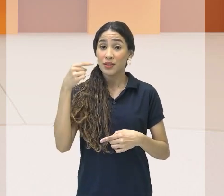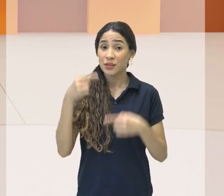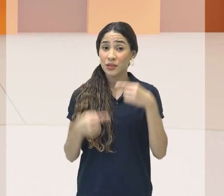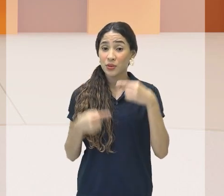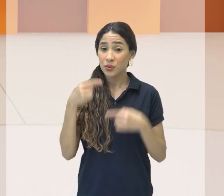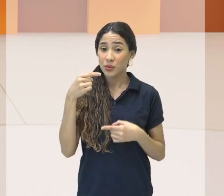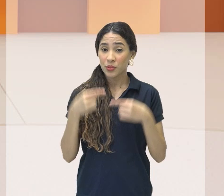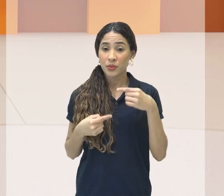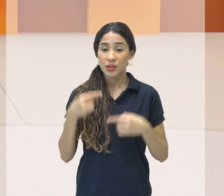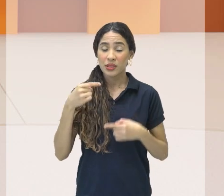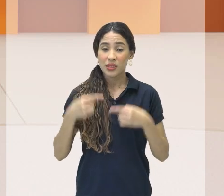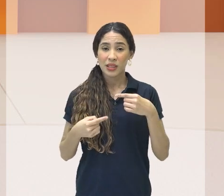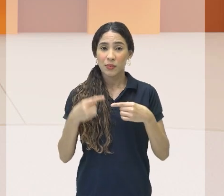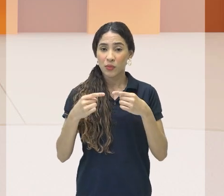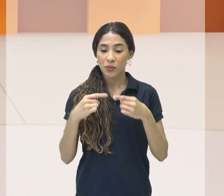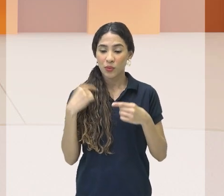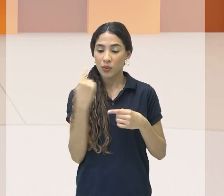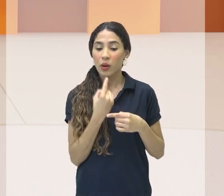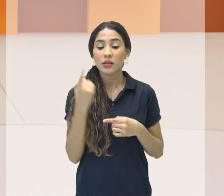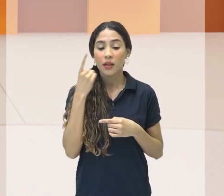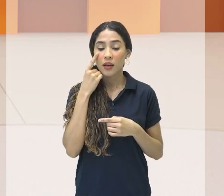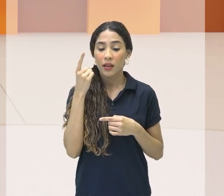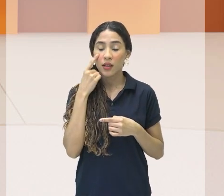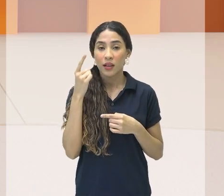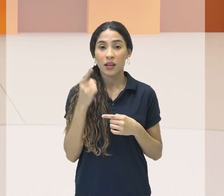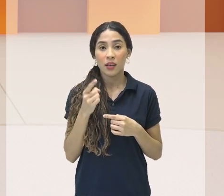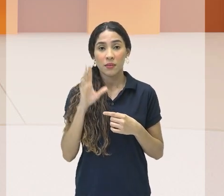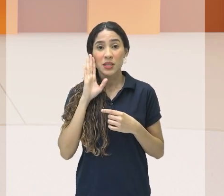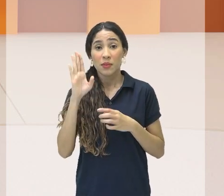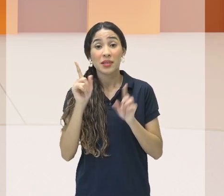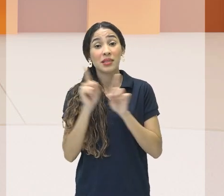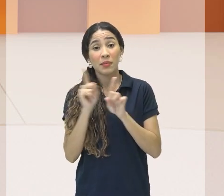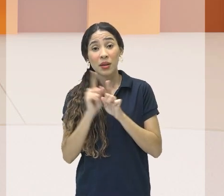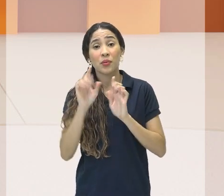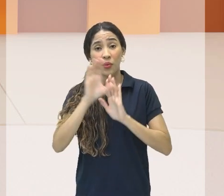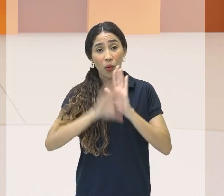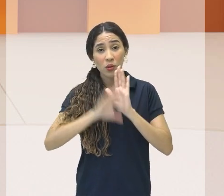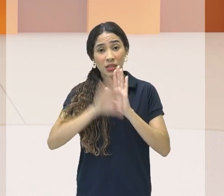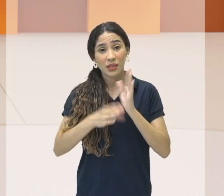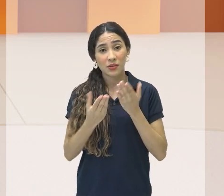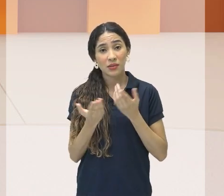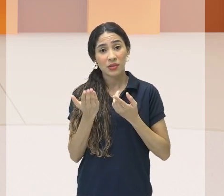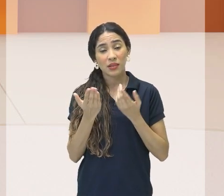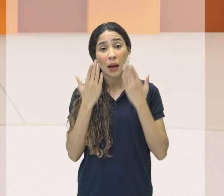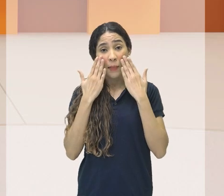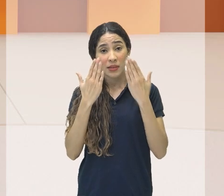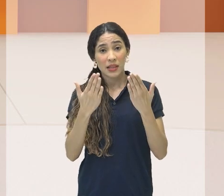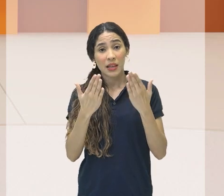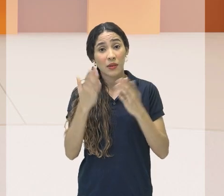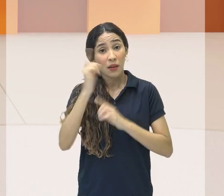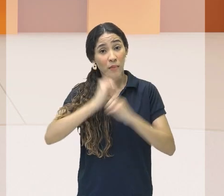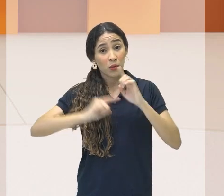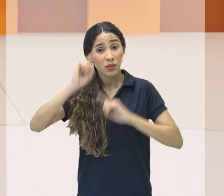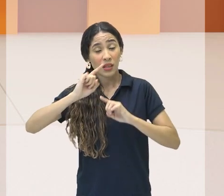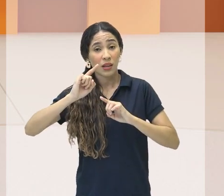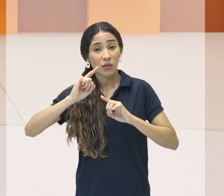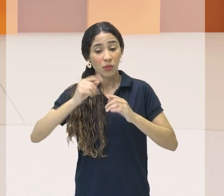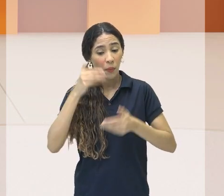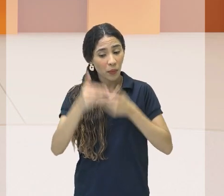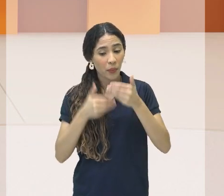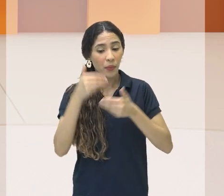discutimos, tudo aquilo que nós observamos, inclusive conceitos que são colocados, como evolução,